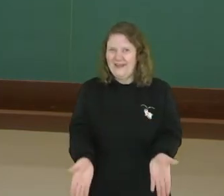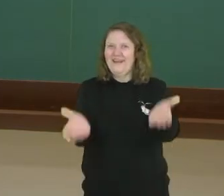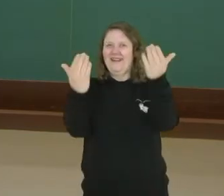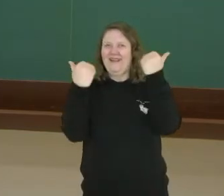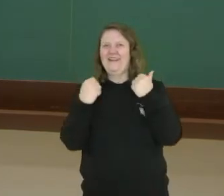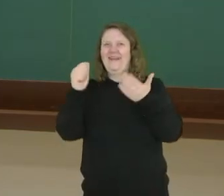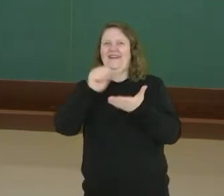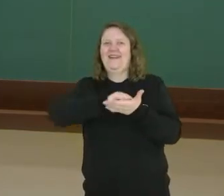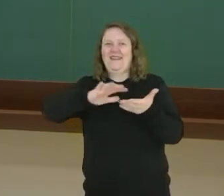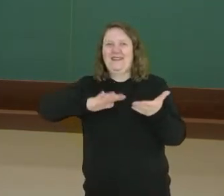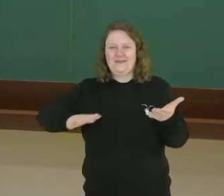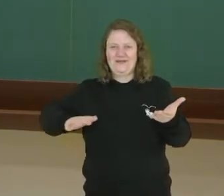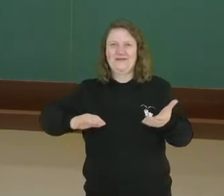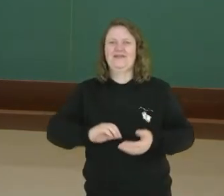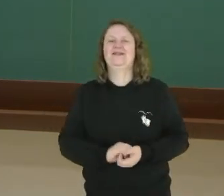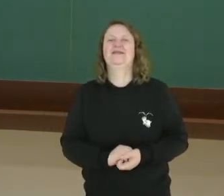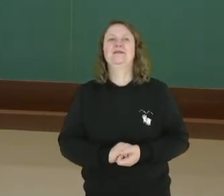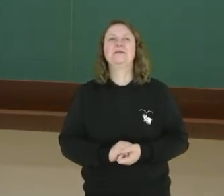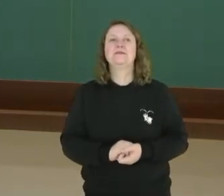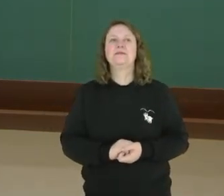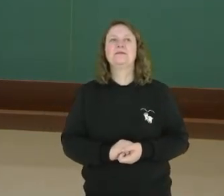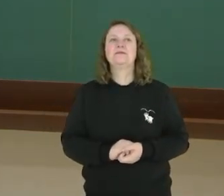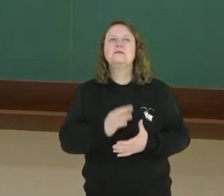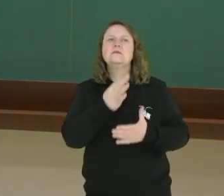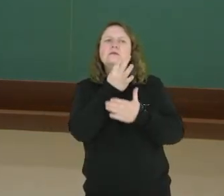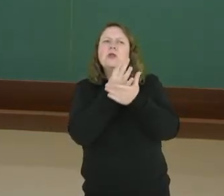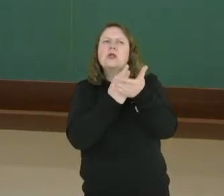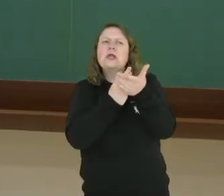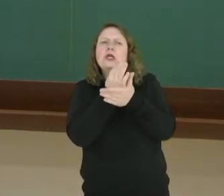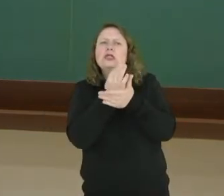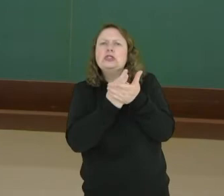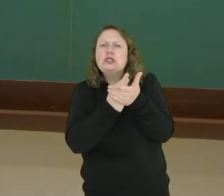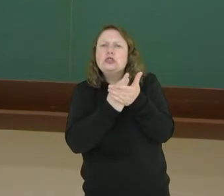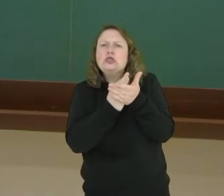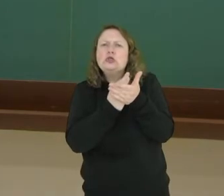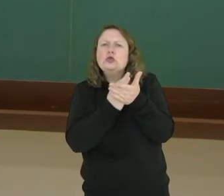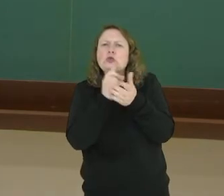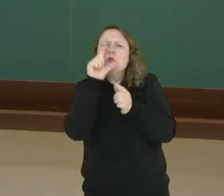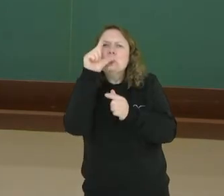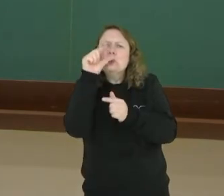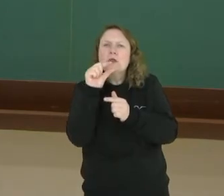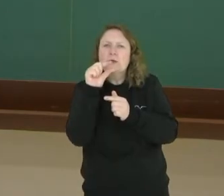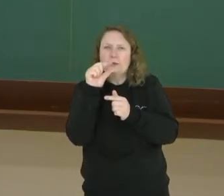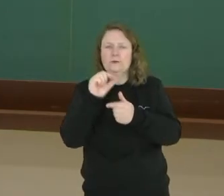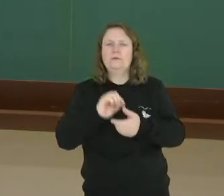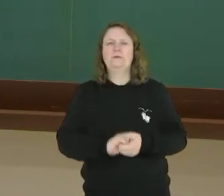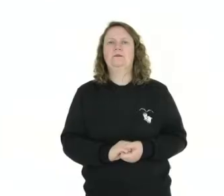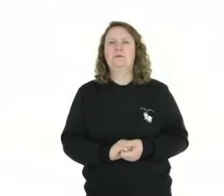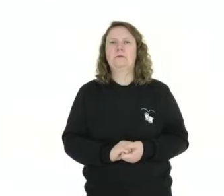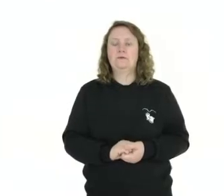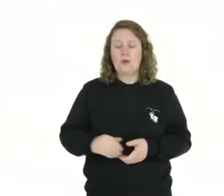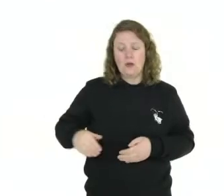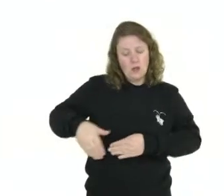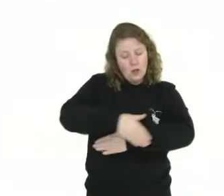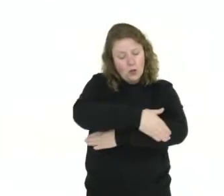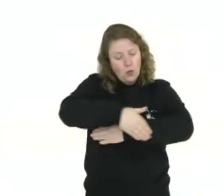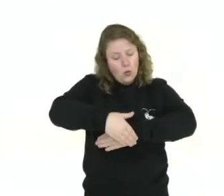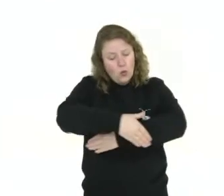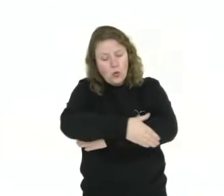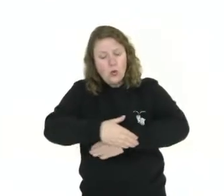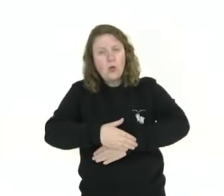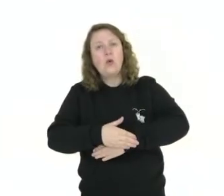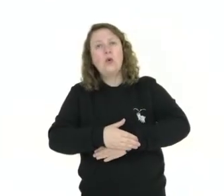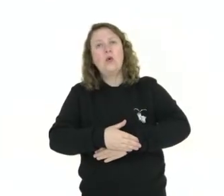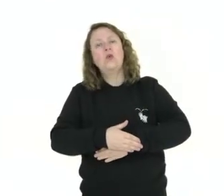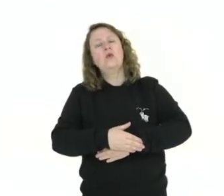aqui conferir comigo um textinho bem pequenininho aqui de Mário Quintana para você. A ruazinha lagarteando